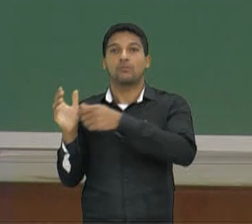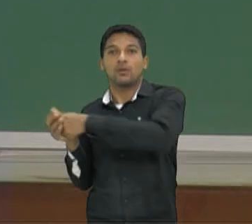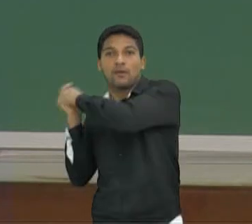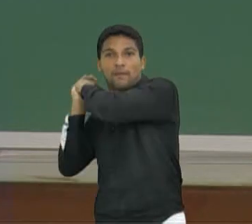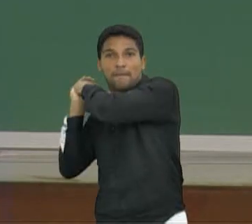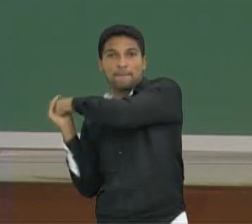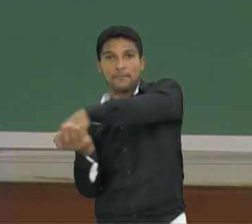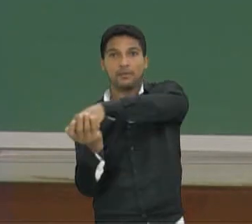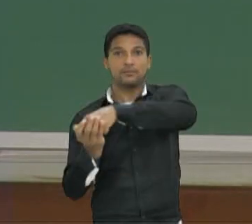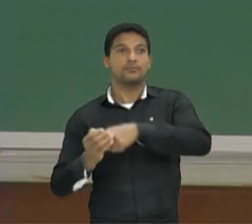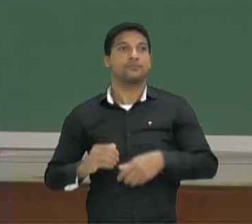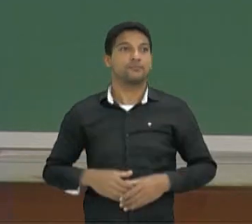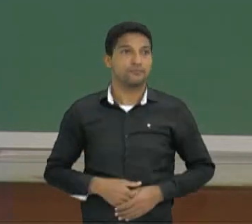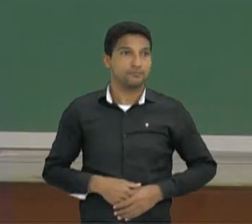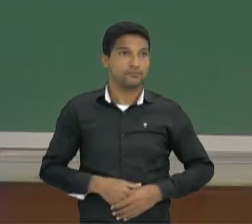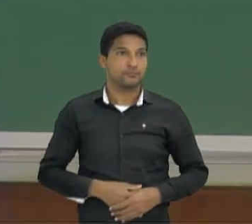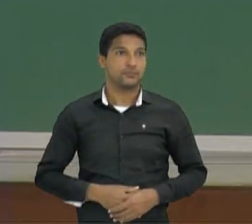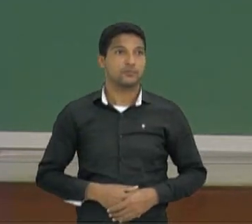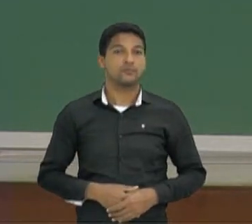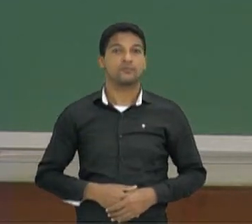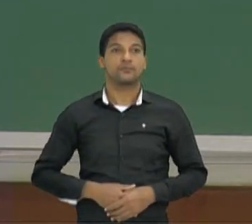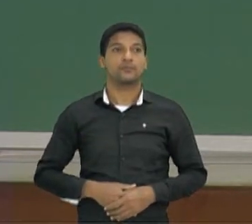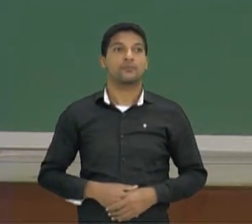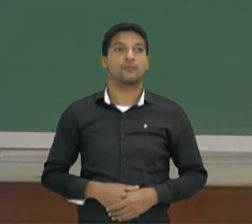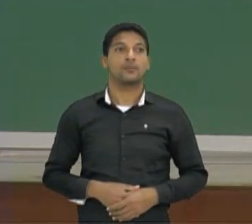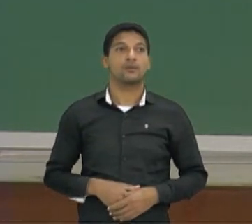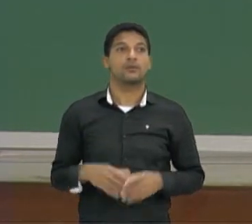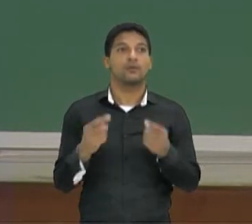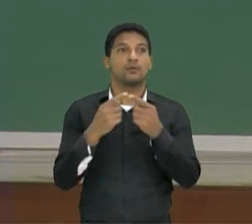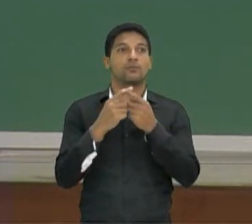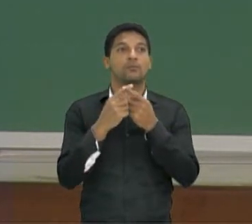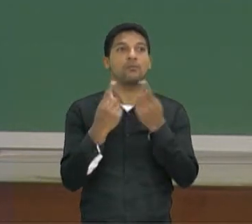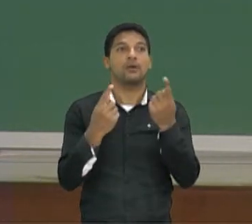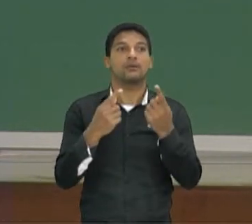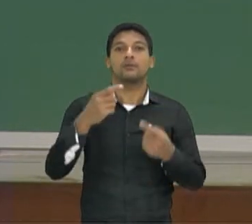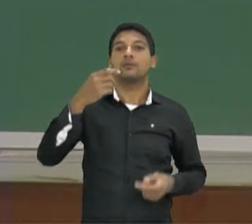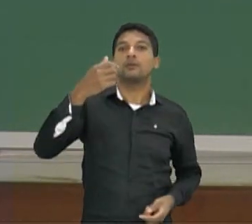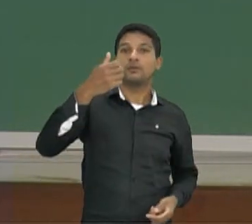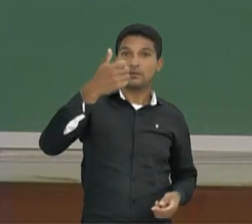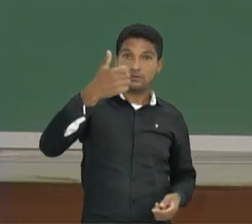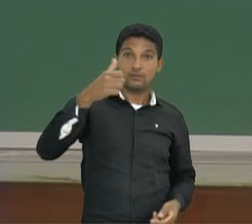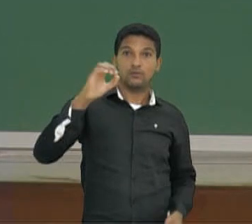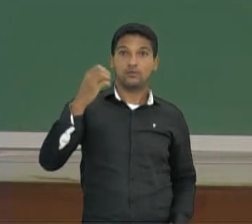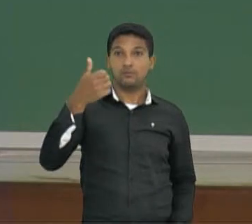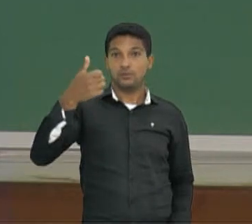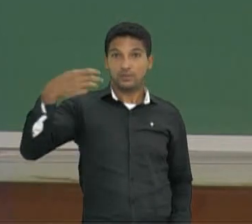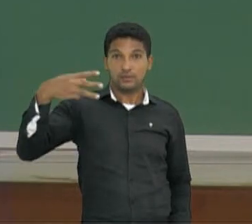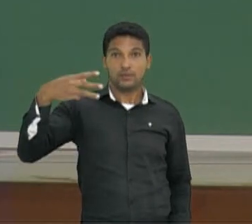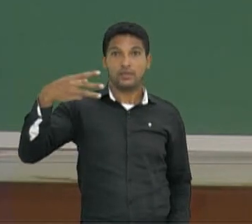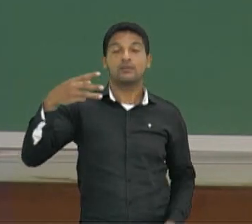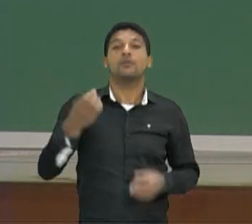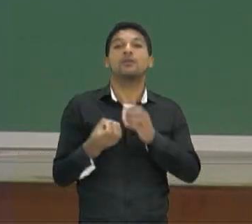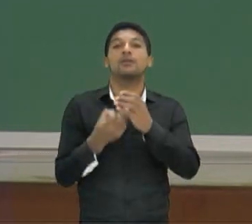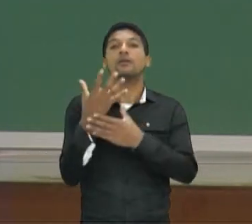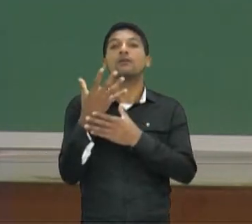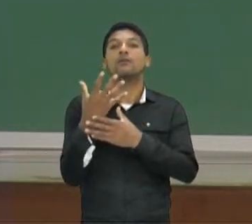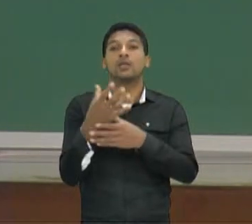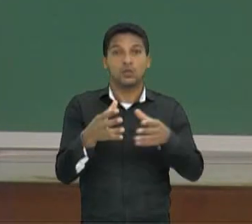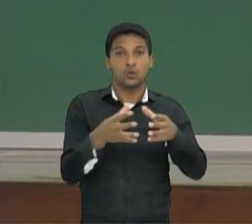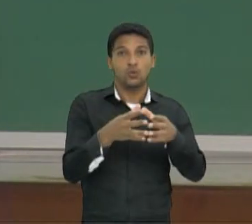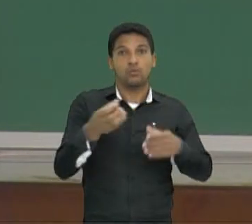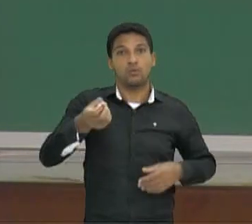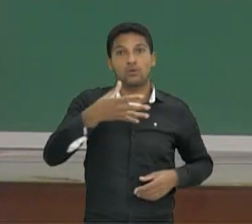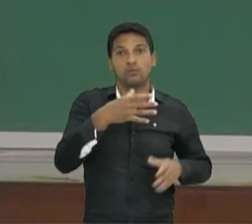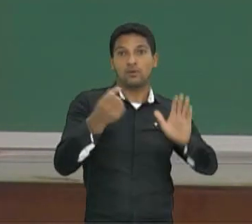em 2012, ele era um esporte olímpico, em 2012 ele deixou de ser olímpico, em 2013 foi criada uma nova entidade para regulamentar o beisebol